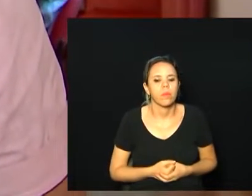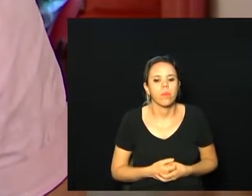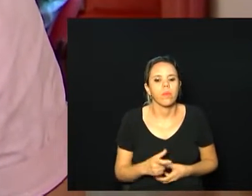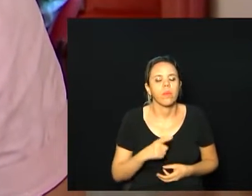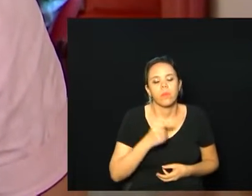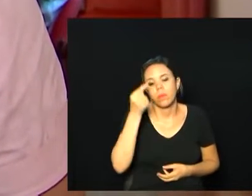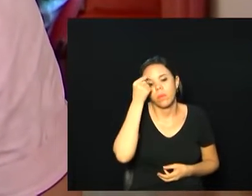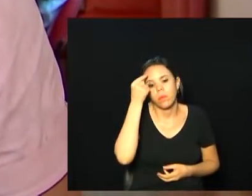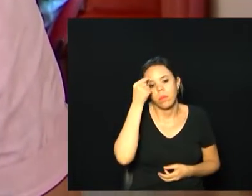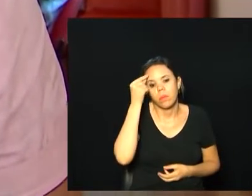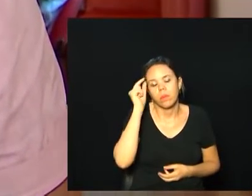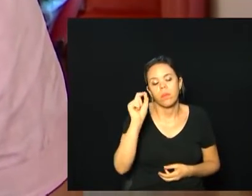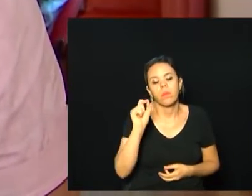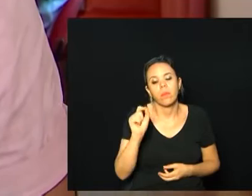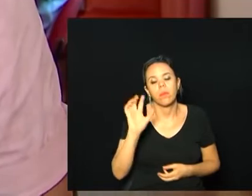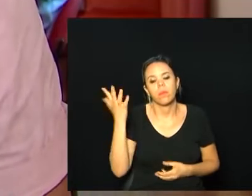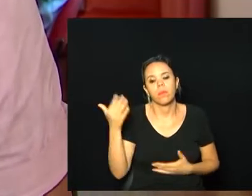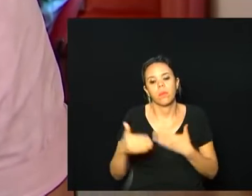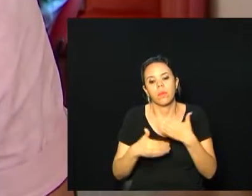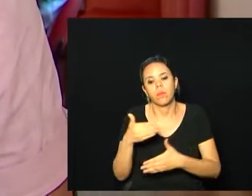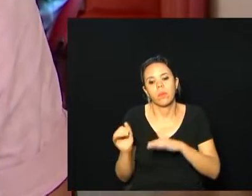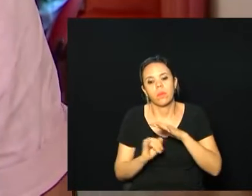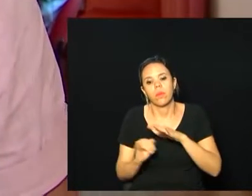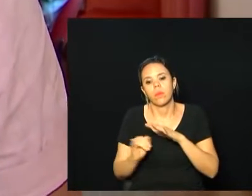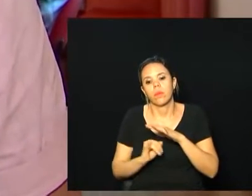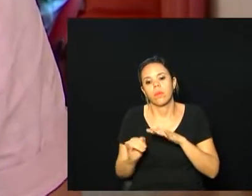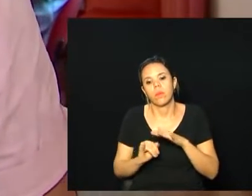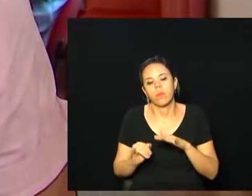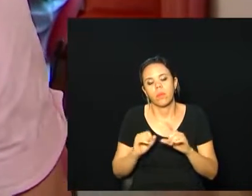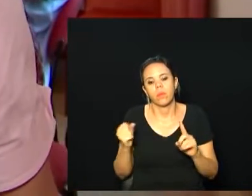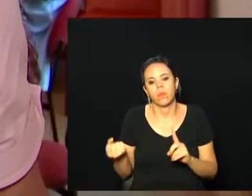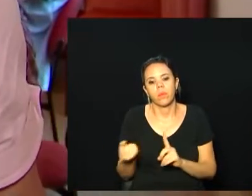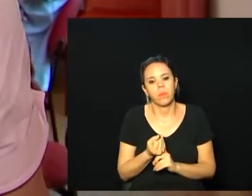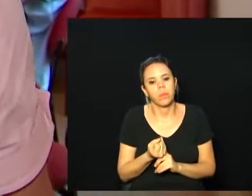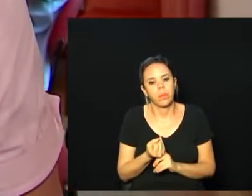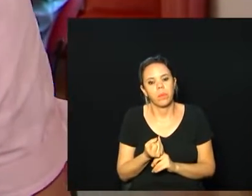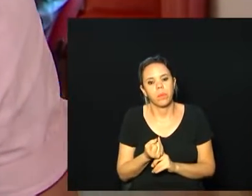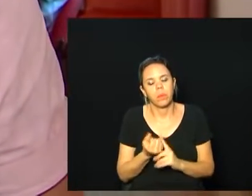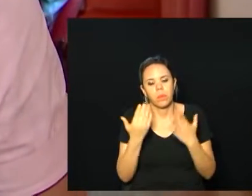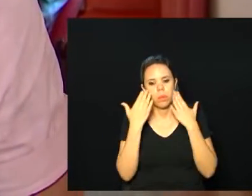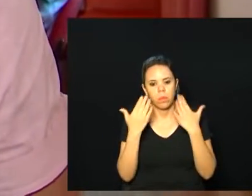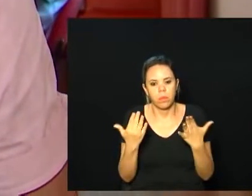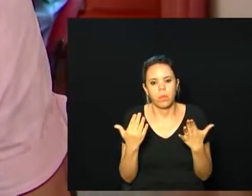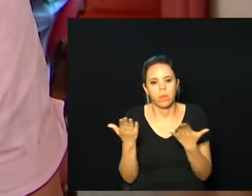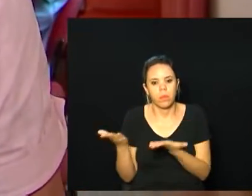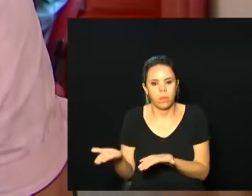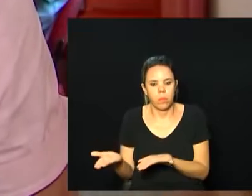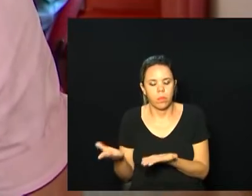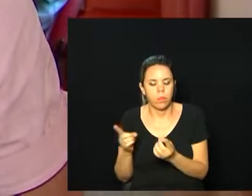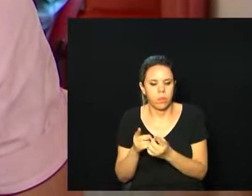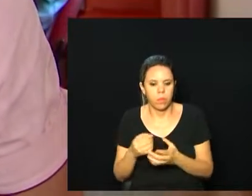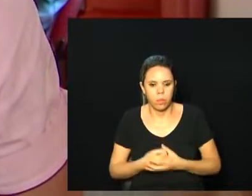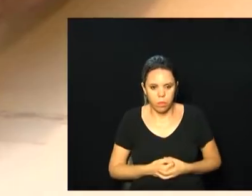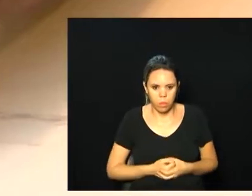uma noção daquilo que vem ocorrendo com as entidades da área assistencial que prestam esse